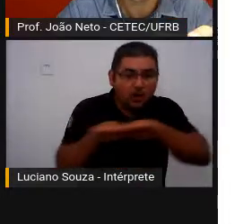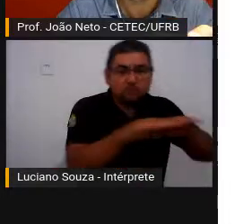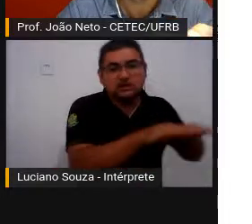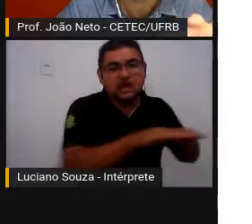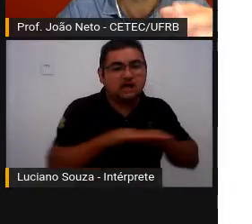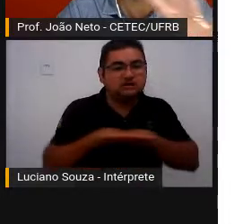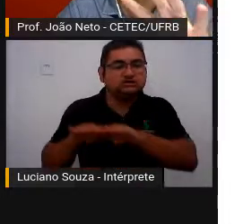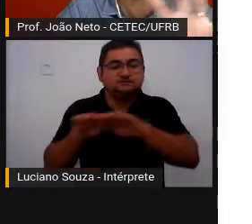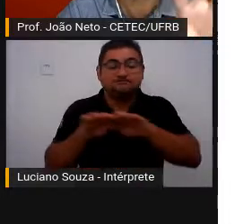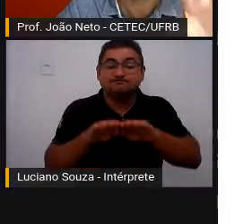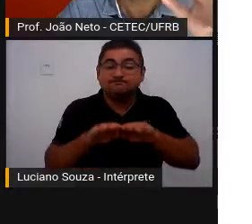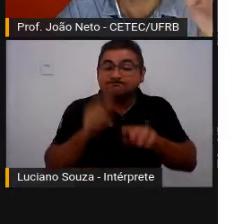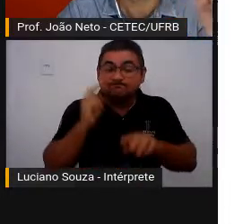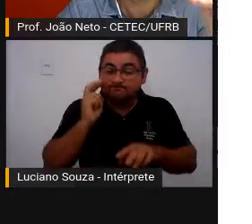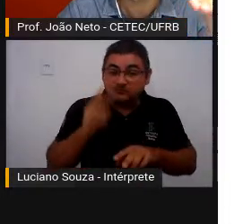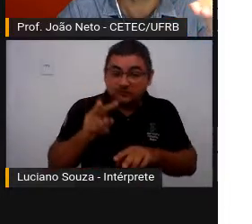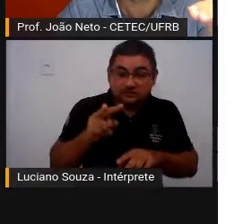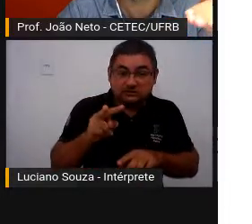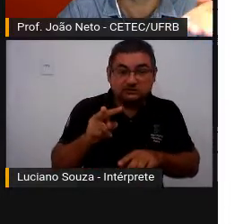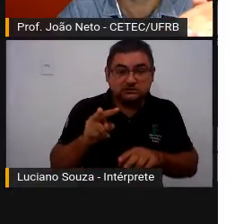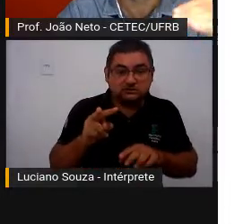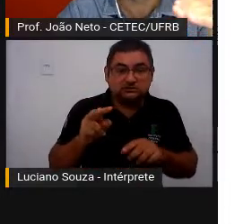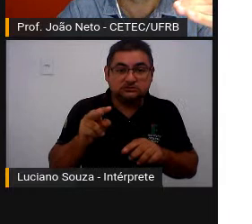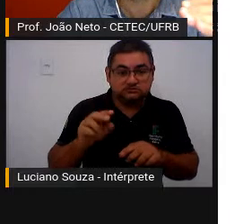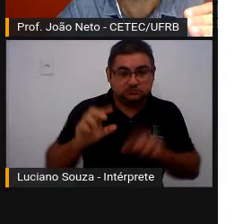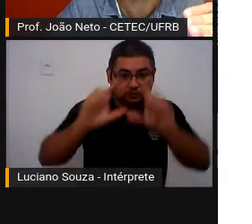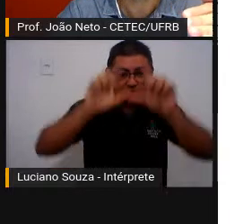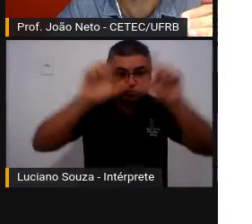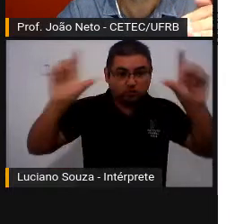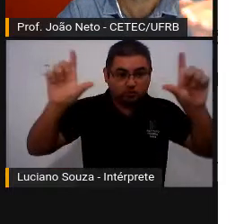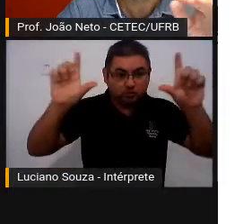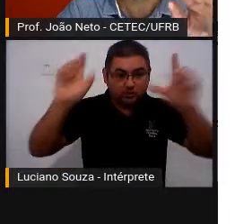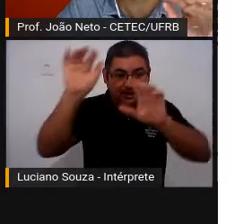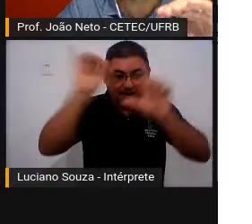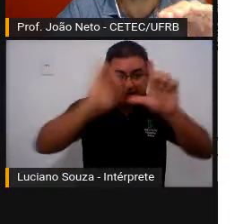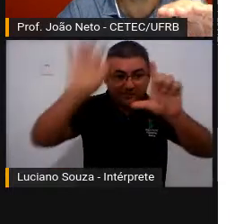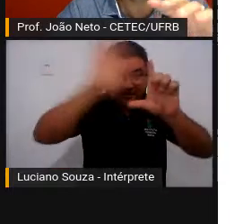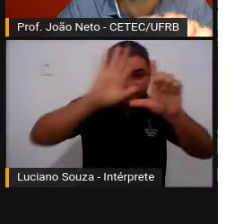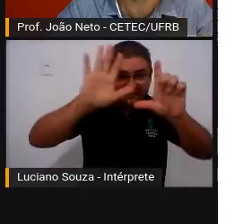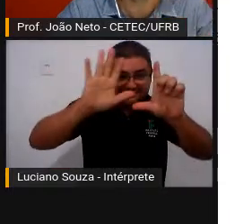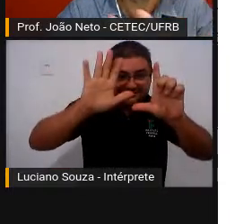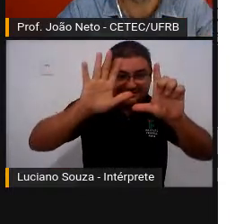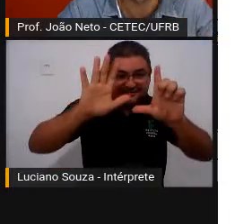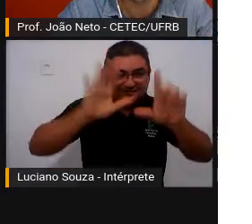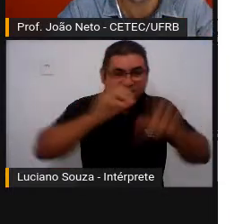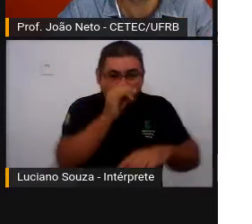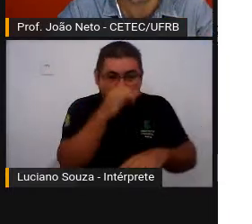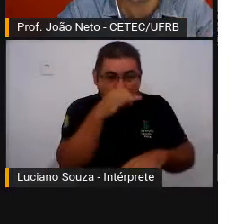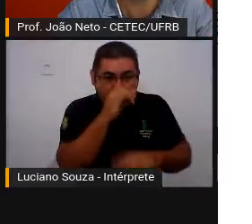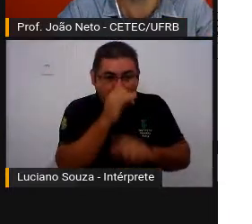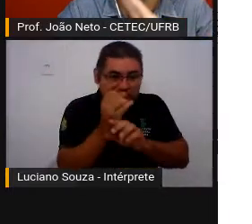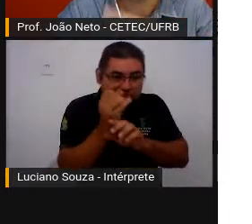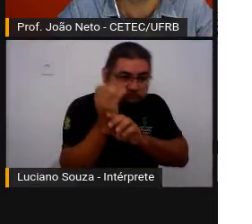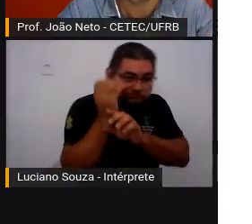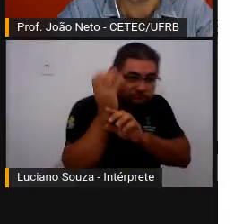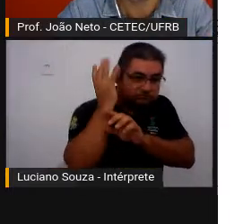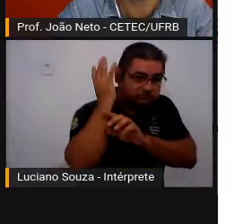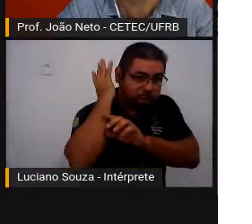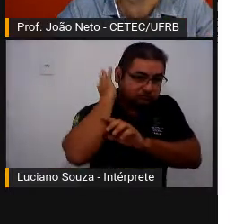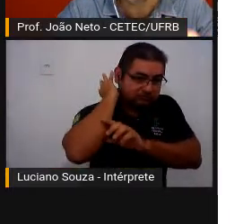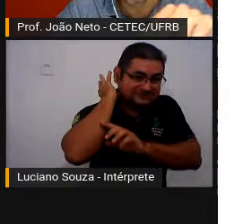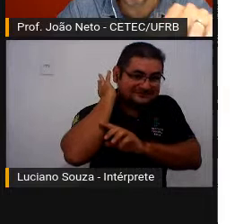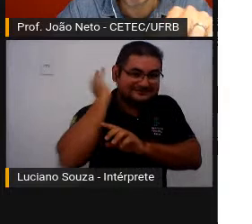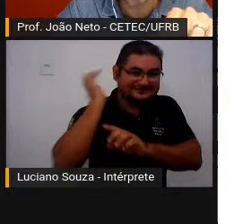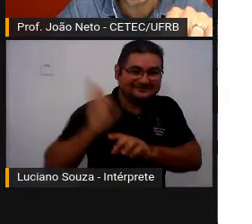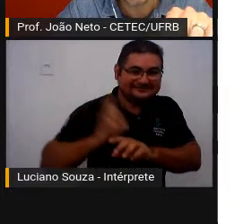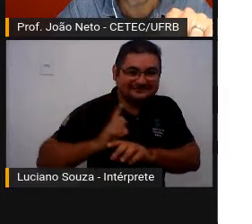ajustes e nós temos na figura superior um pouco espinho que observa né dois outros animais temos o